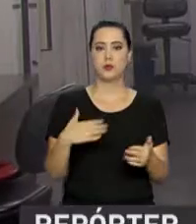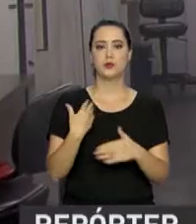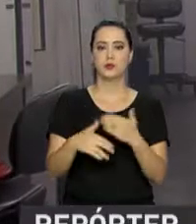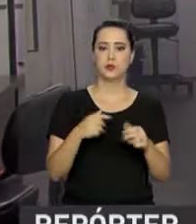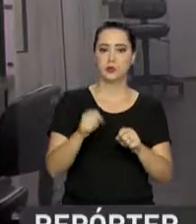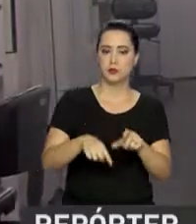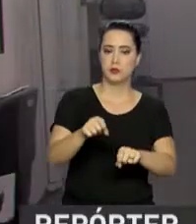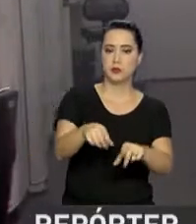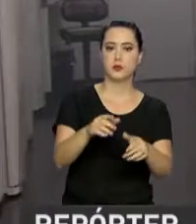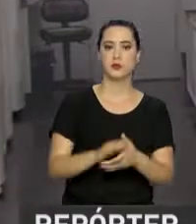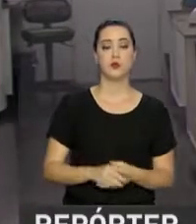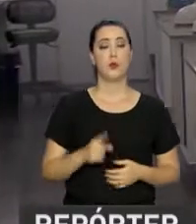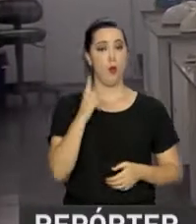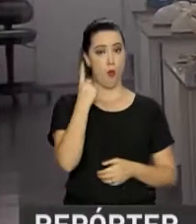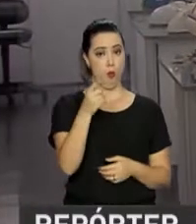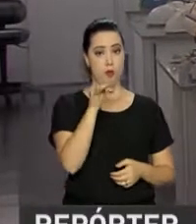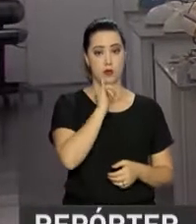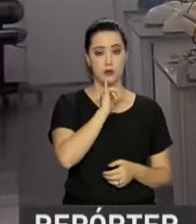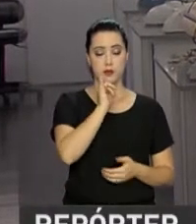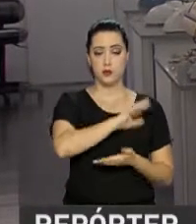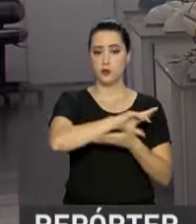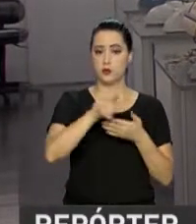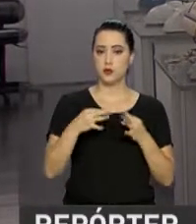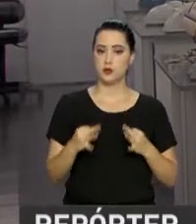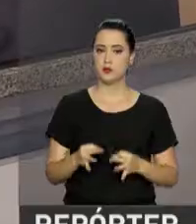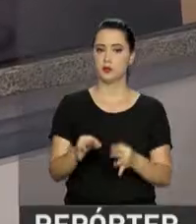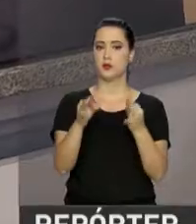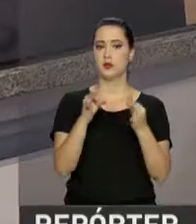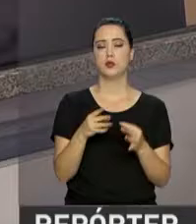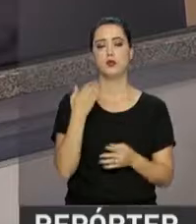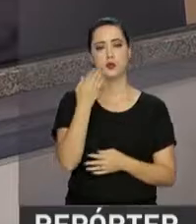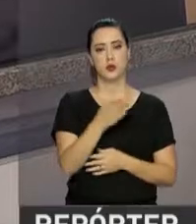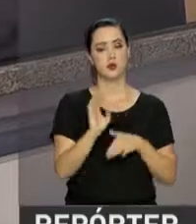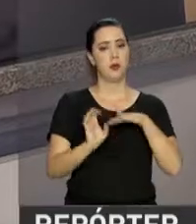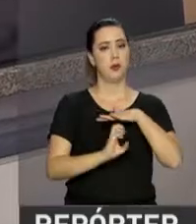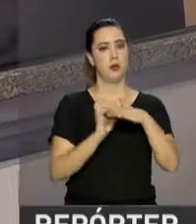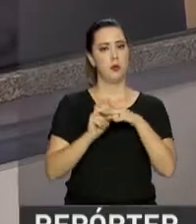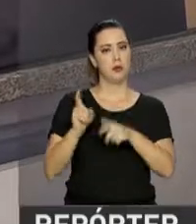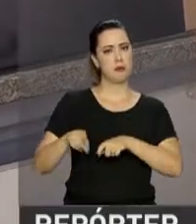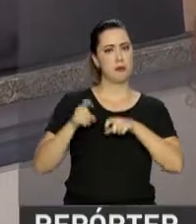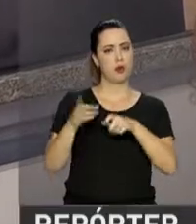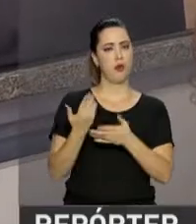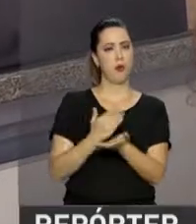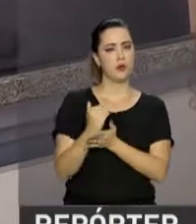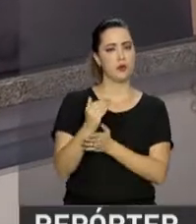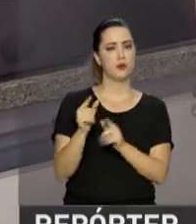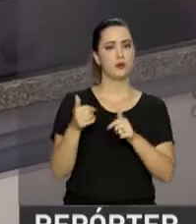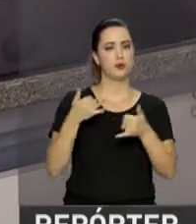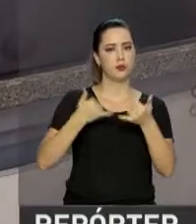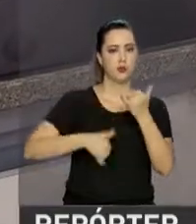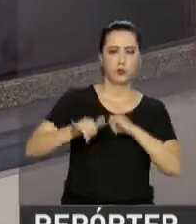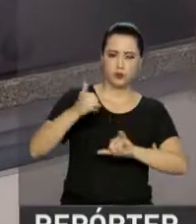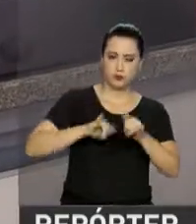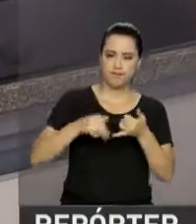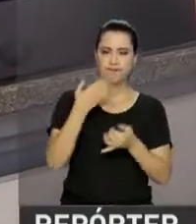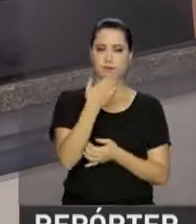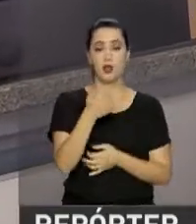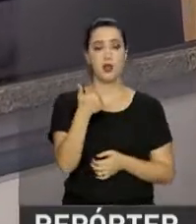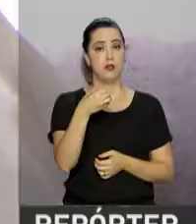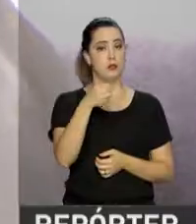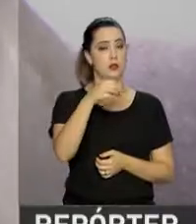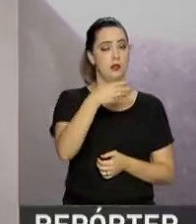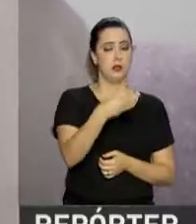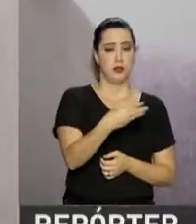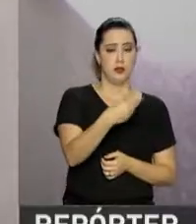esse é apenas um exemplo das diversas tecnologias que a embrapa desenvolveu desde sua criação em 1973